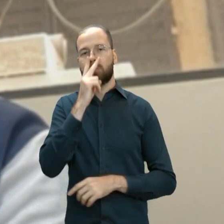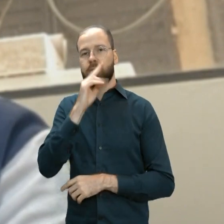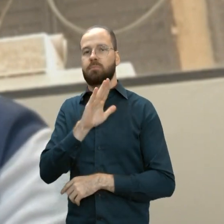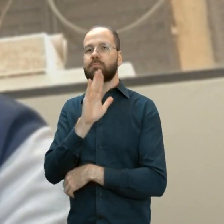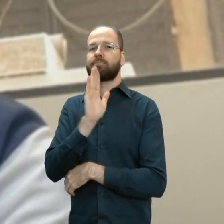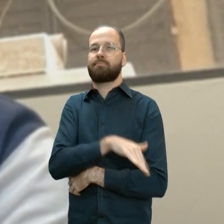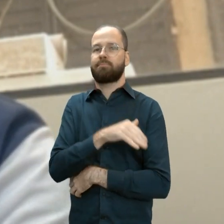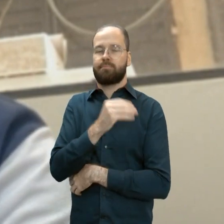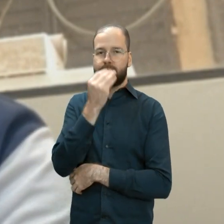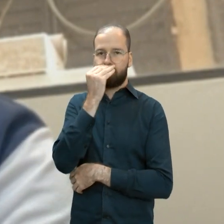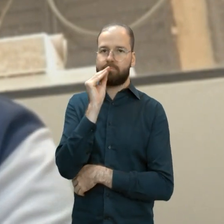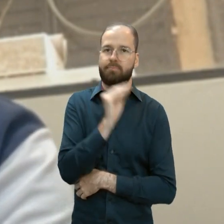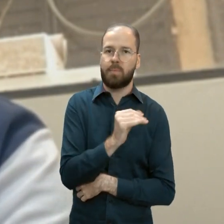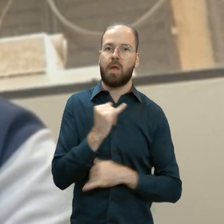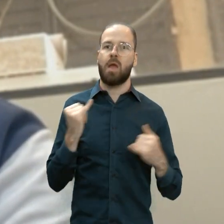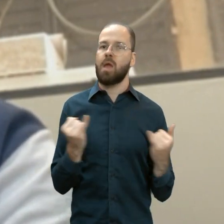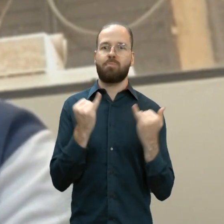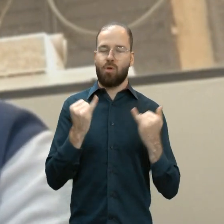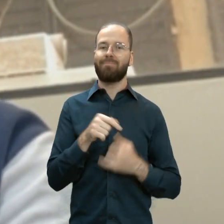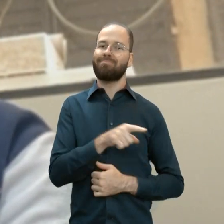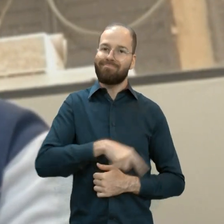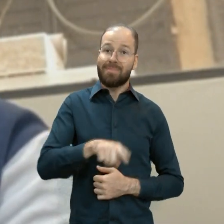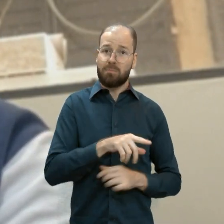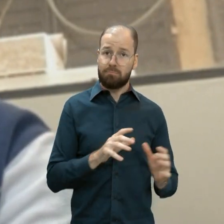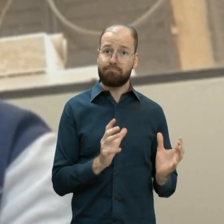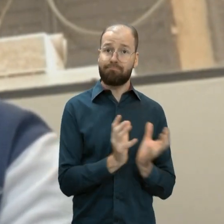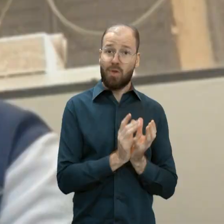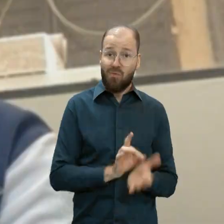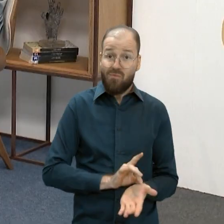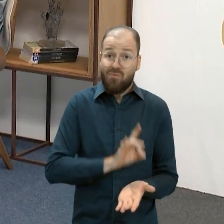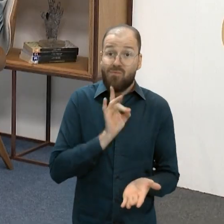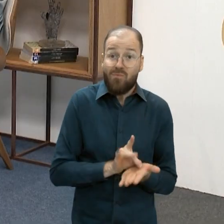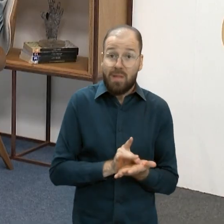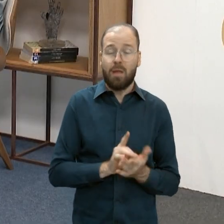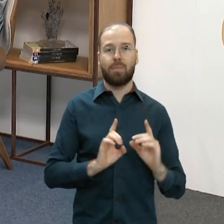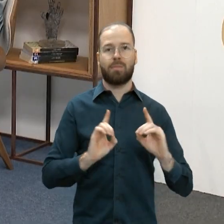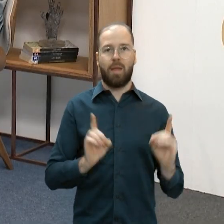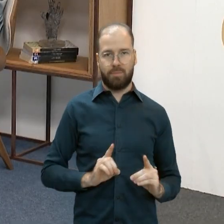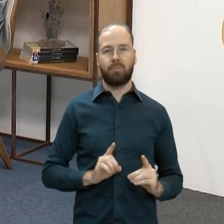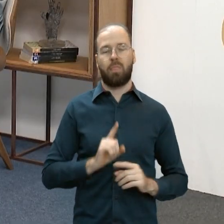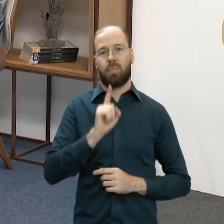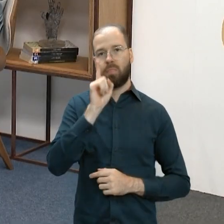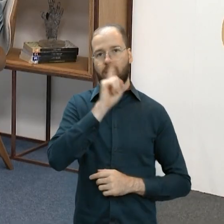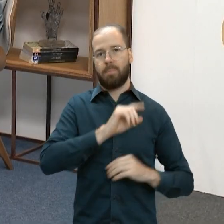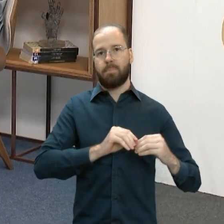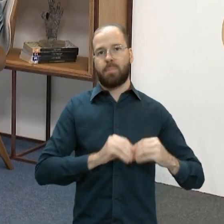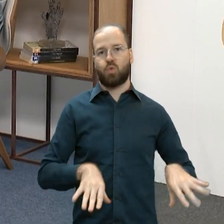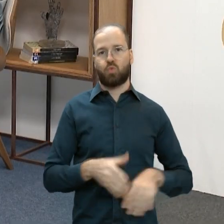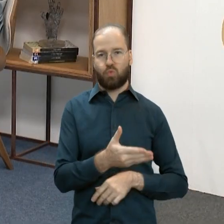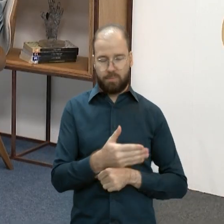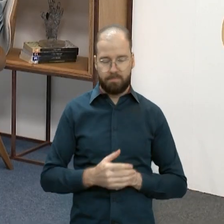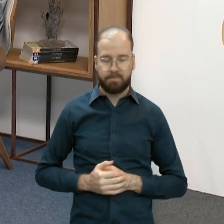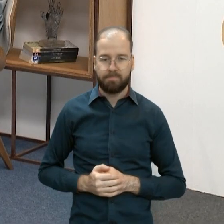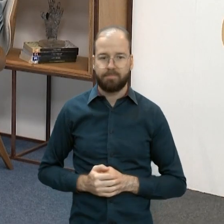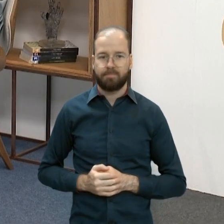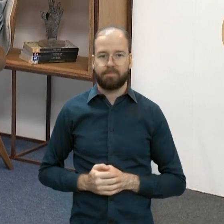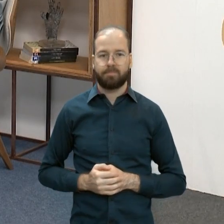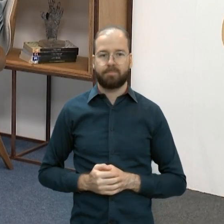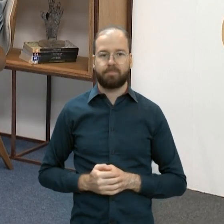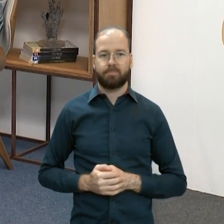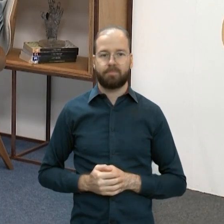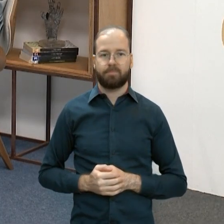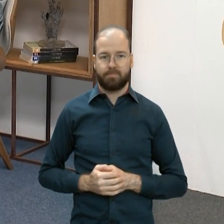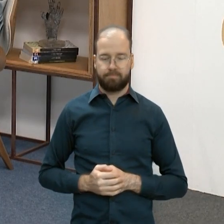das pessoas que são deficientes. Isso é histórico, né? Sim, e o André, né, traz algo